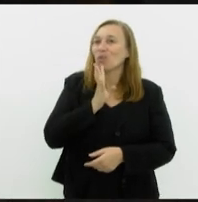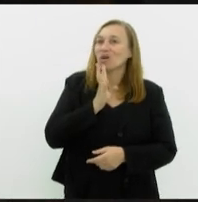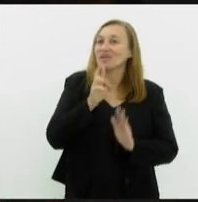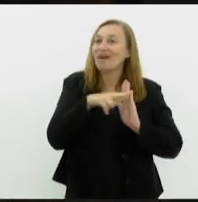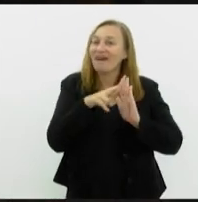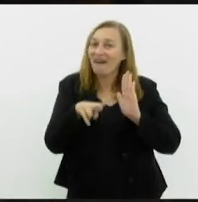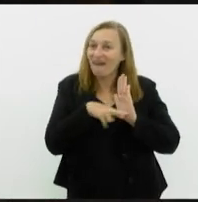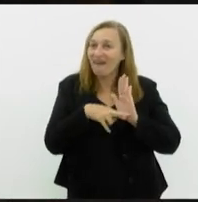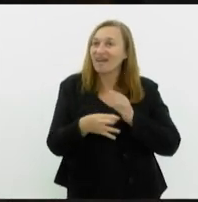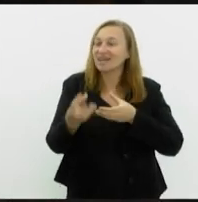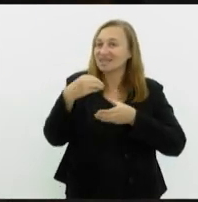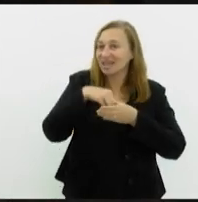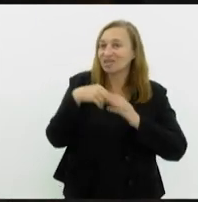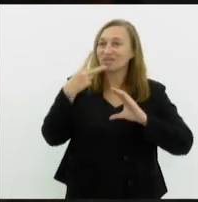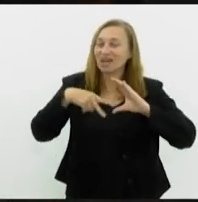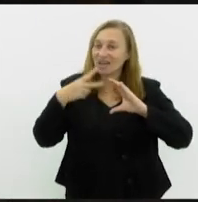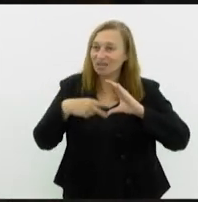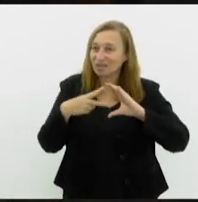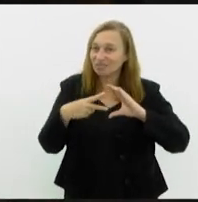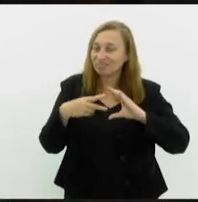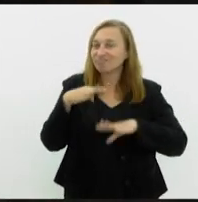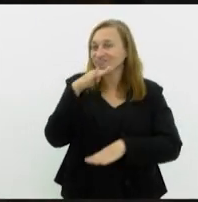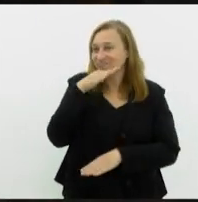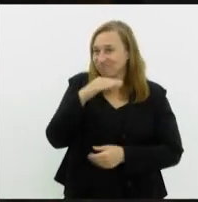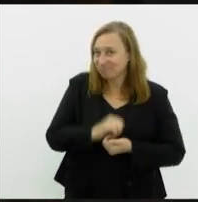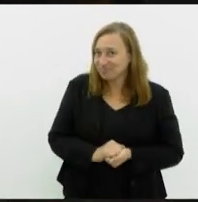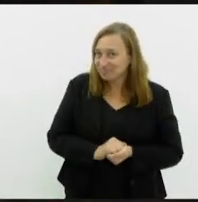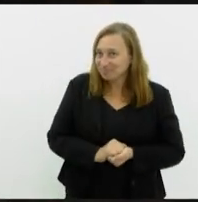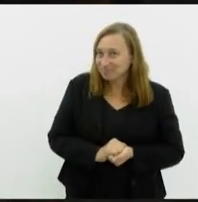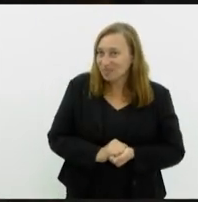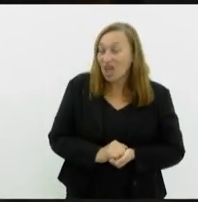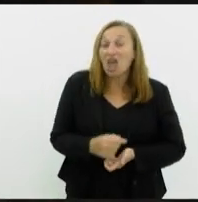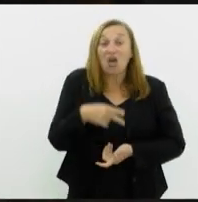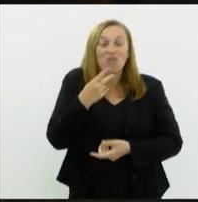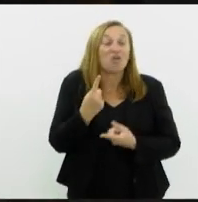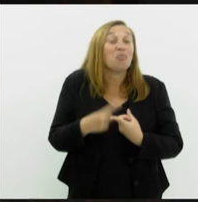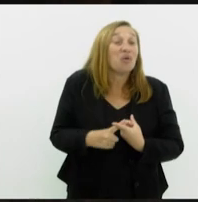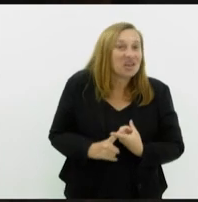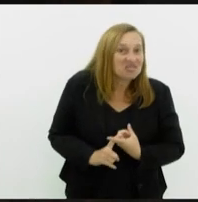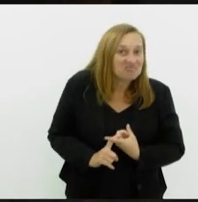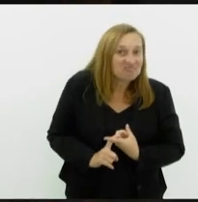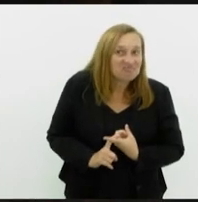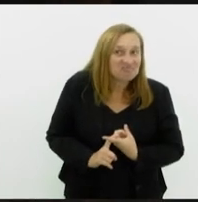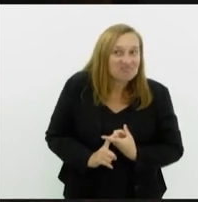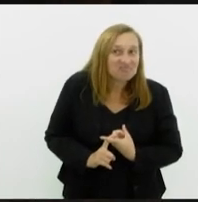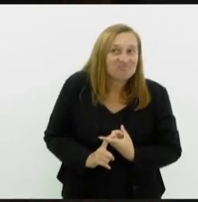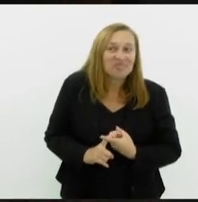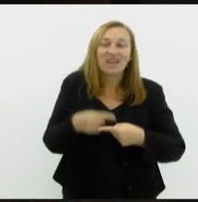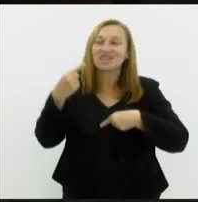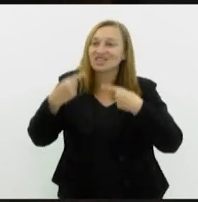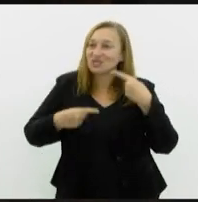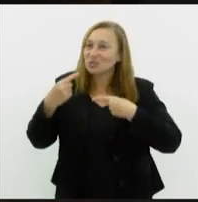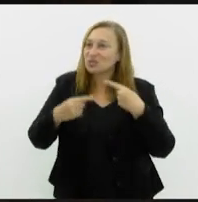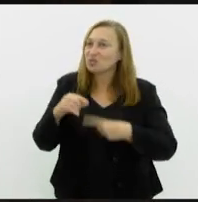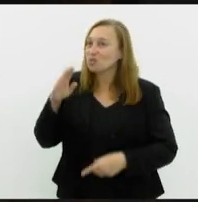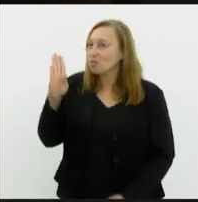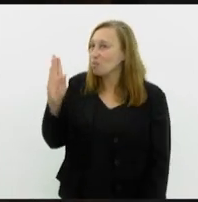regimento interno da Câmara Municipal de Mangaratiba. Eu falo isso porque discutir com o